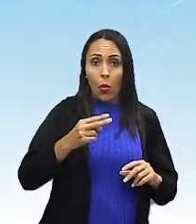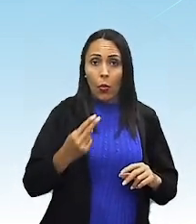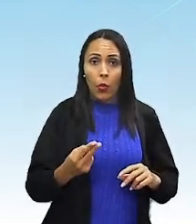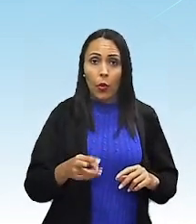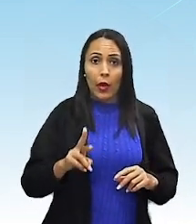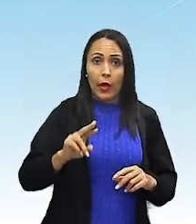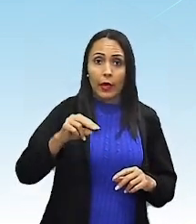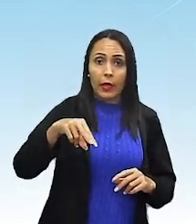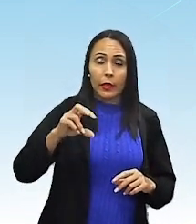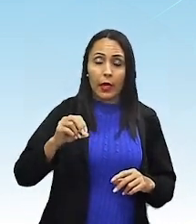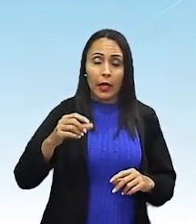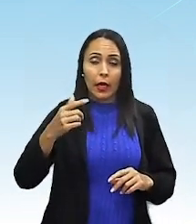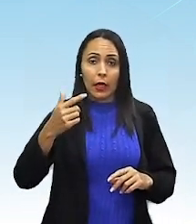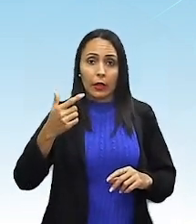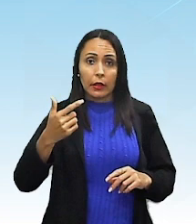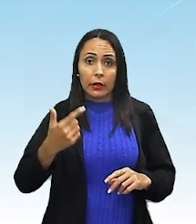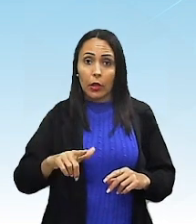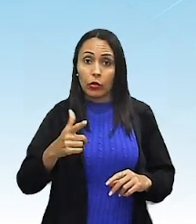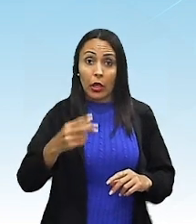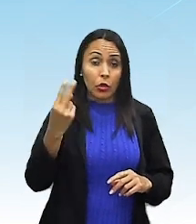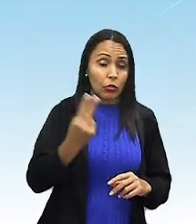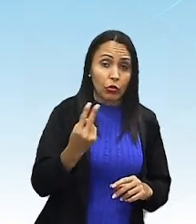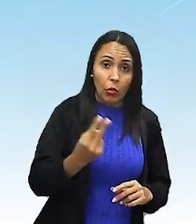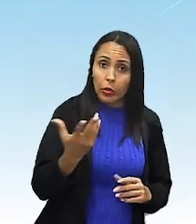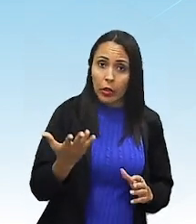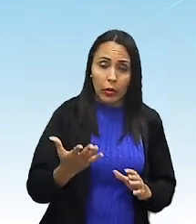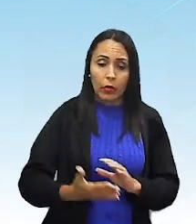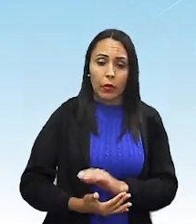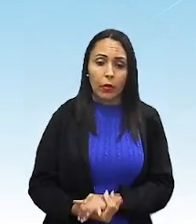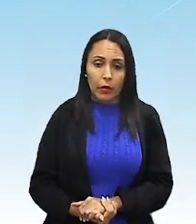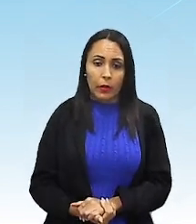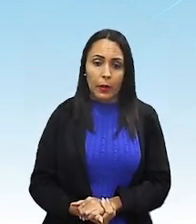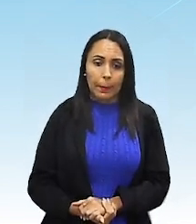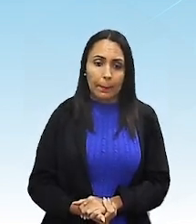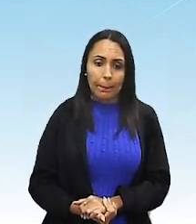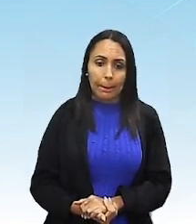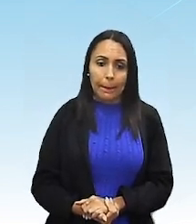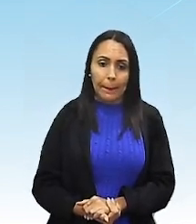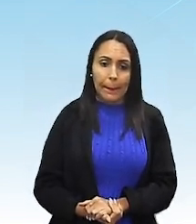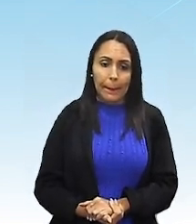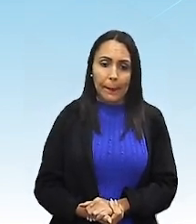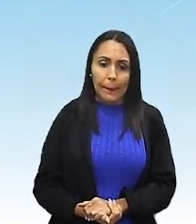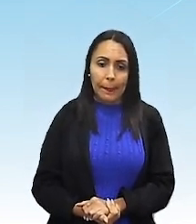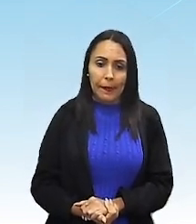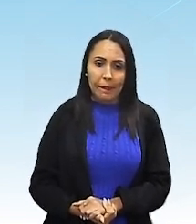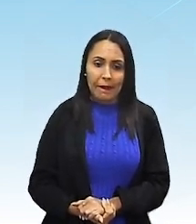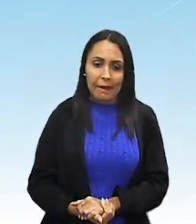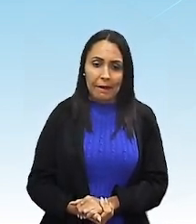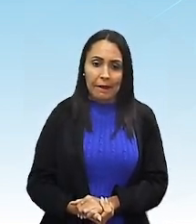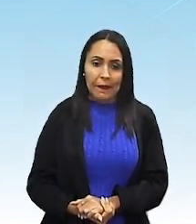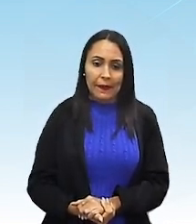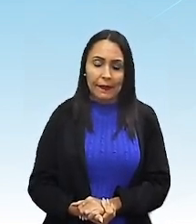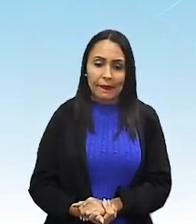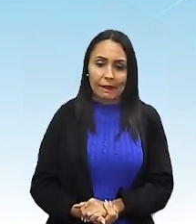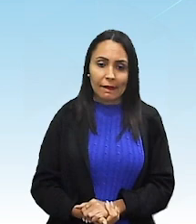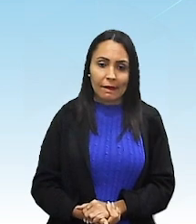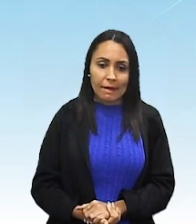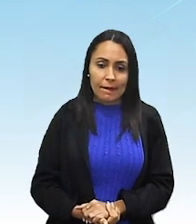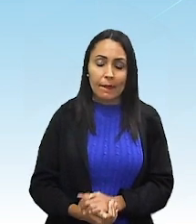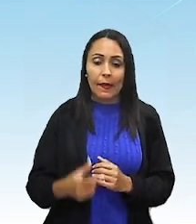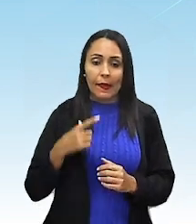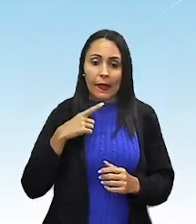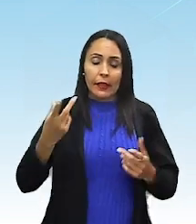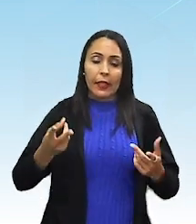os dois. Você vai ter vírus que tem como material genômico, tem como material genético DNA. E você tem vírus que